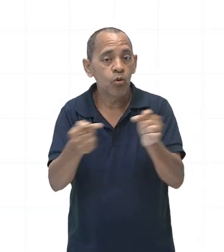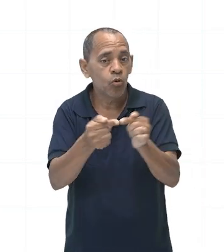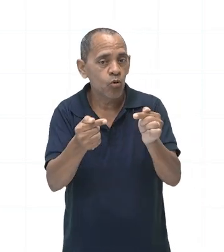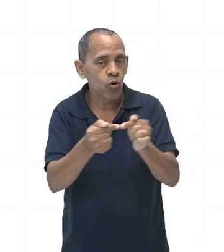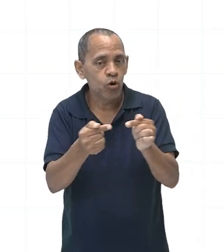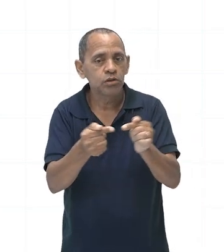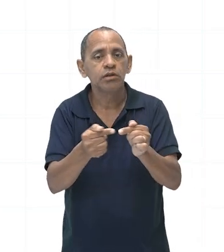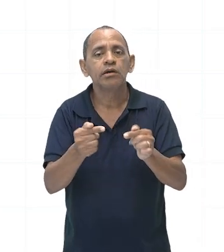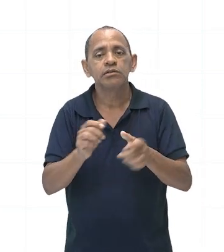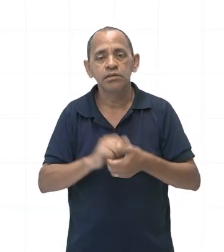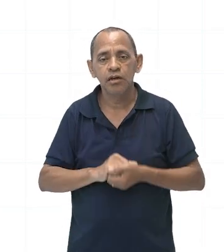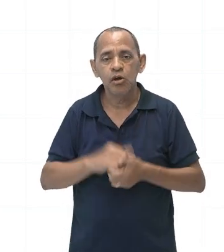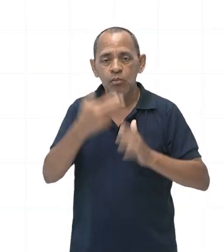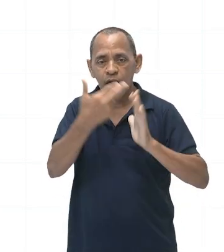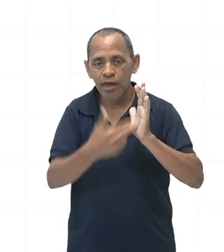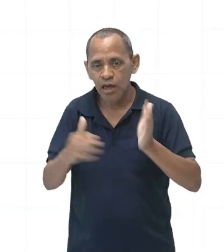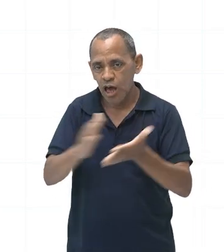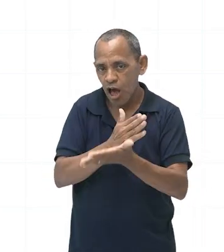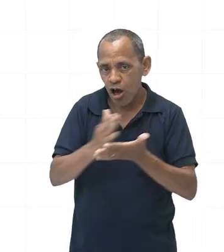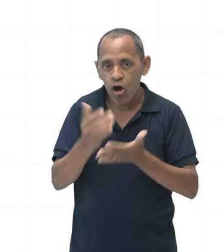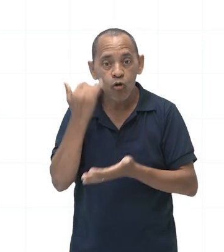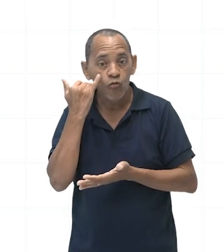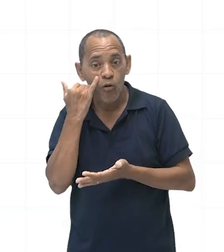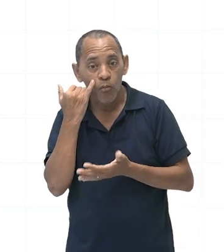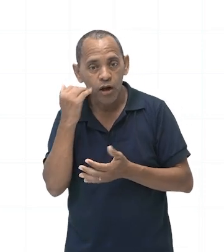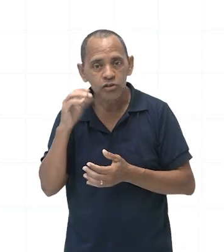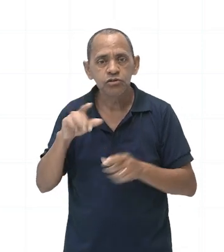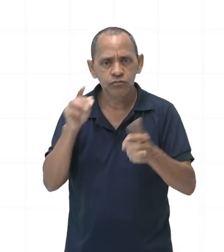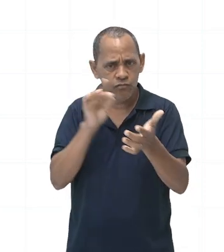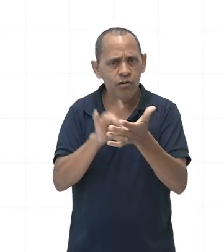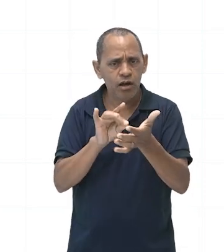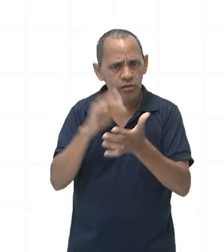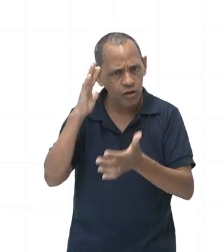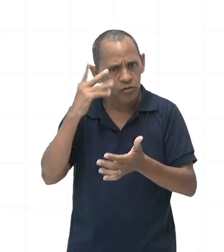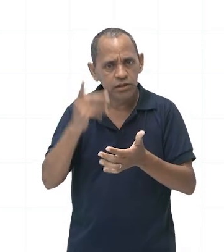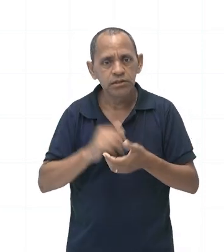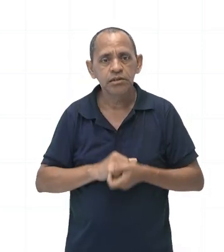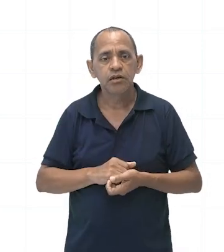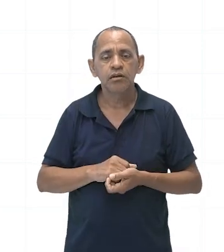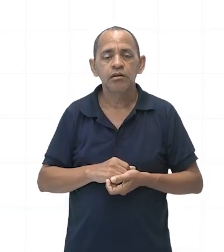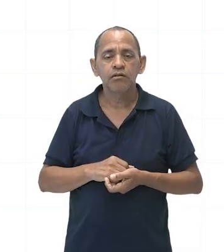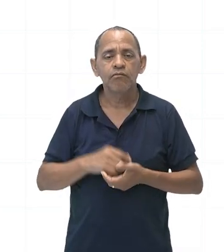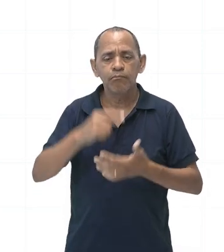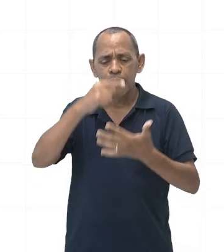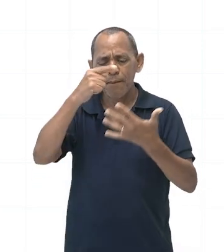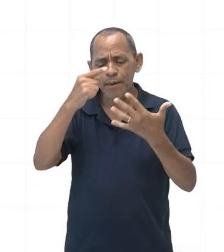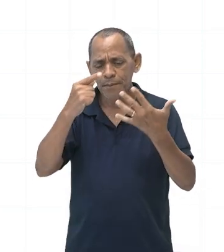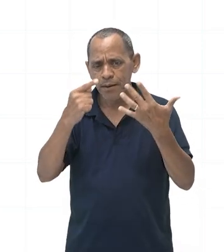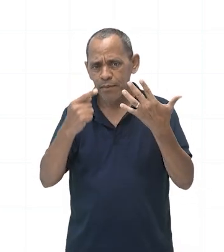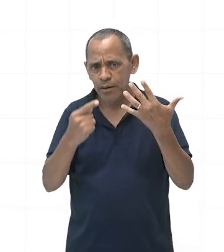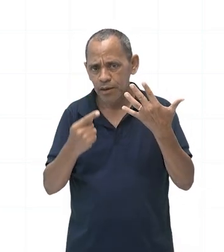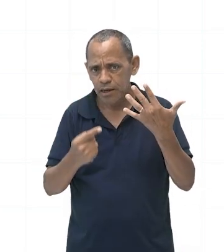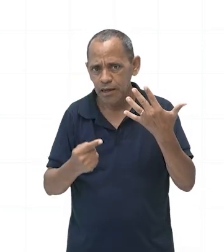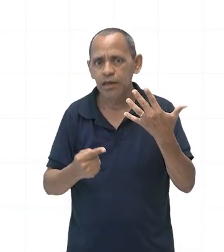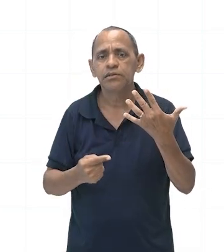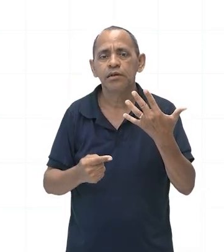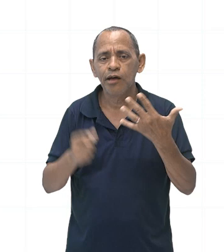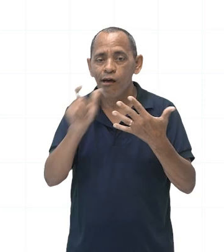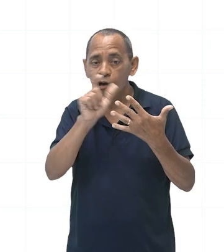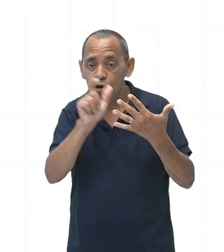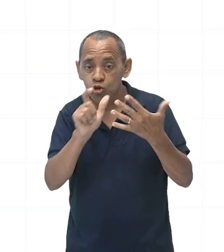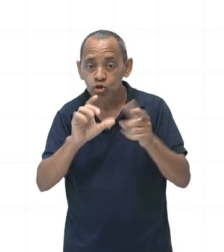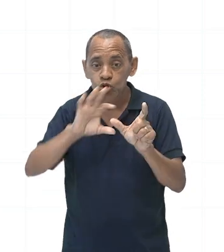uma regra para que algo informado aconteça. Tem o conforme, o segundo, como, consoante, de acordo com, são as minhas